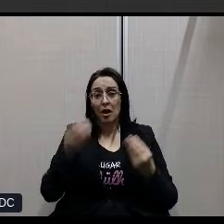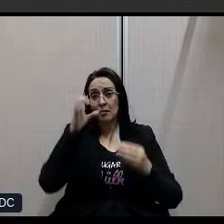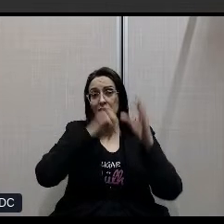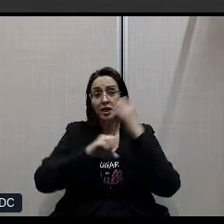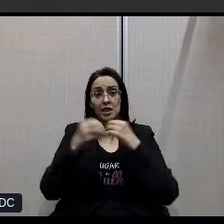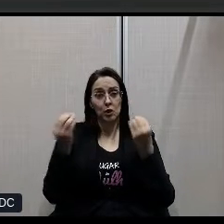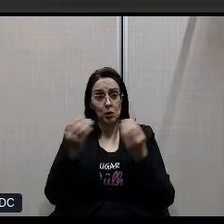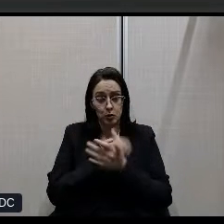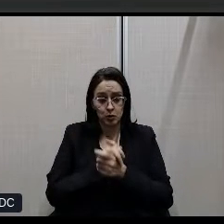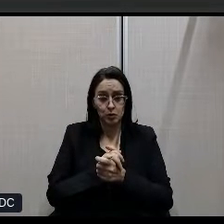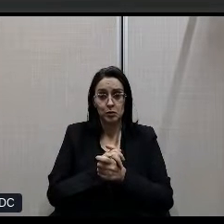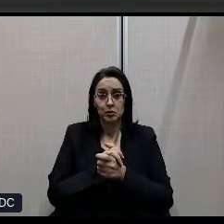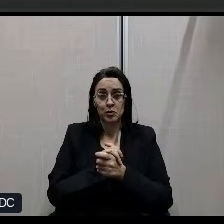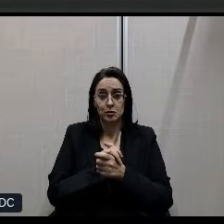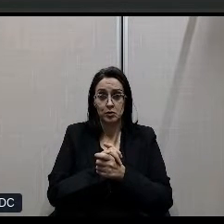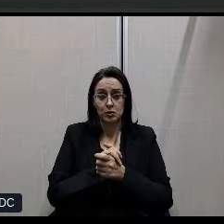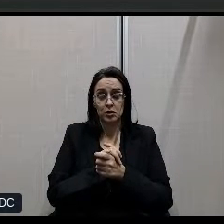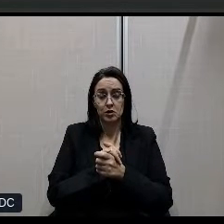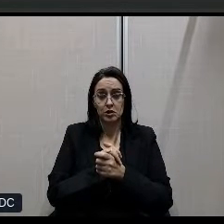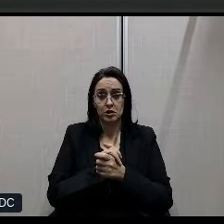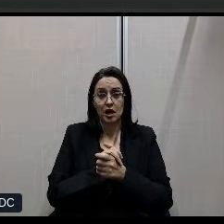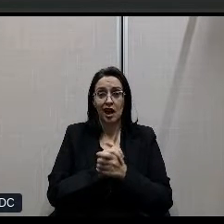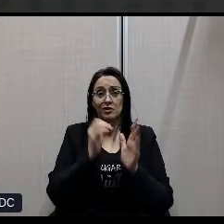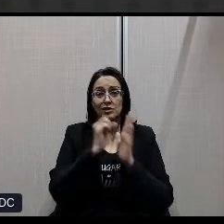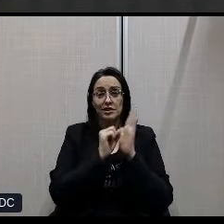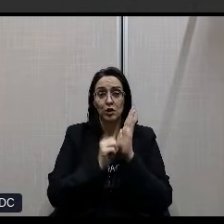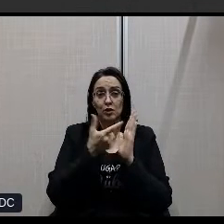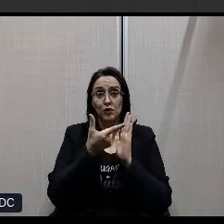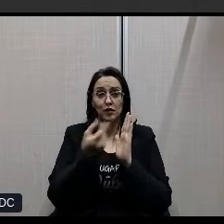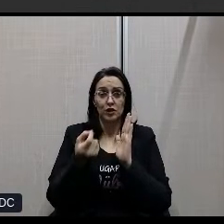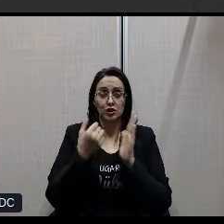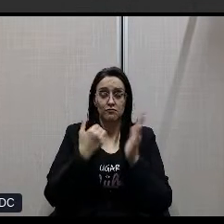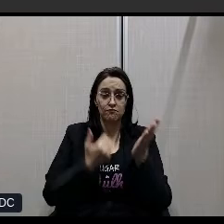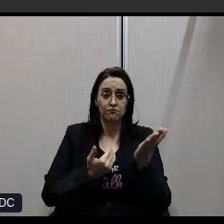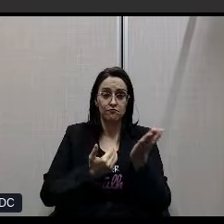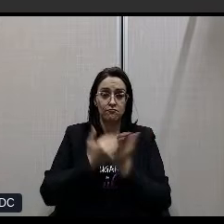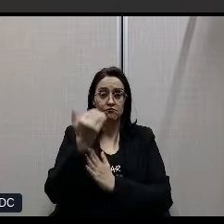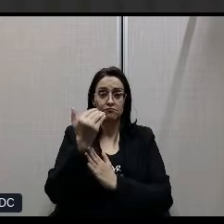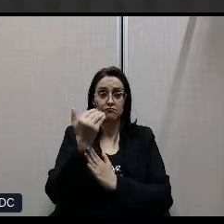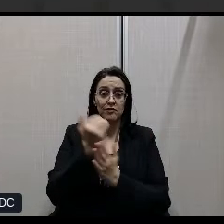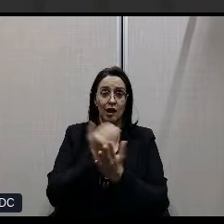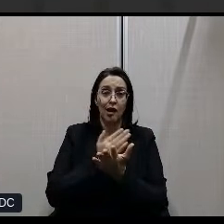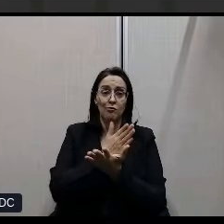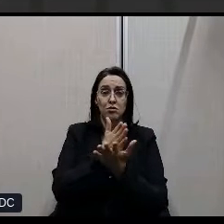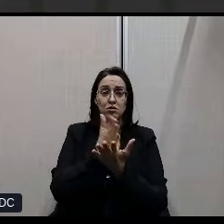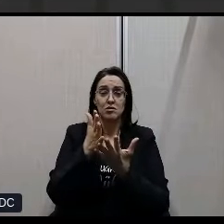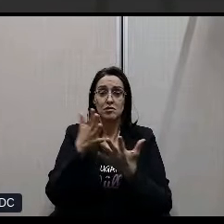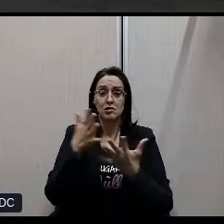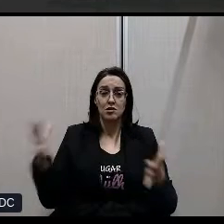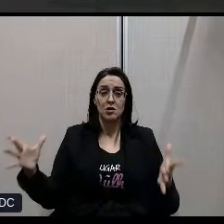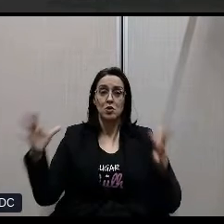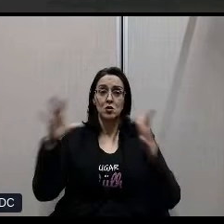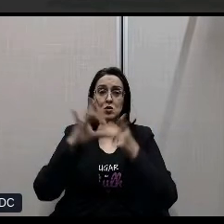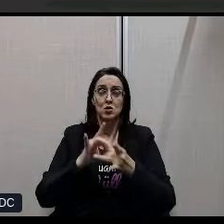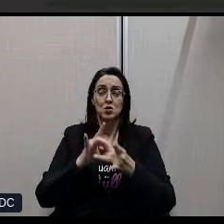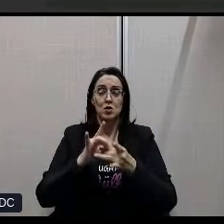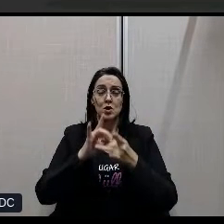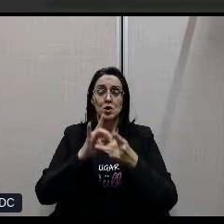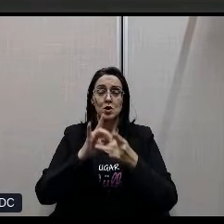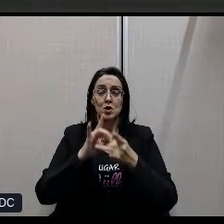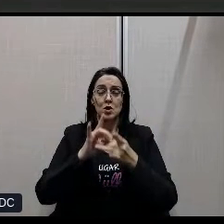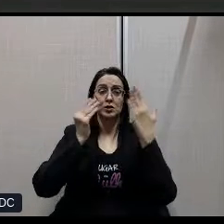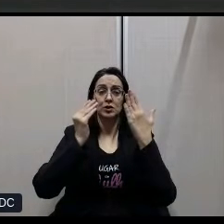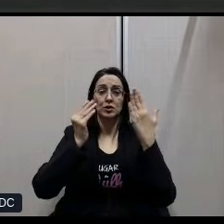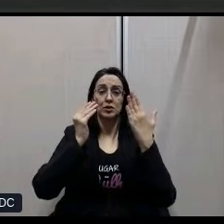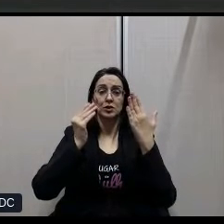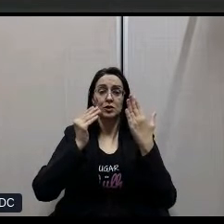aprender? E aí, só no século XX, nasceu aí a ramificação da psicologia da educação, que a